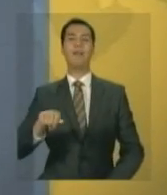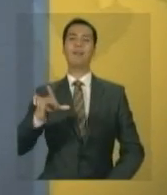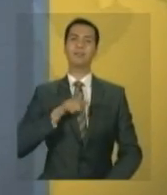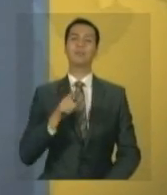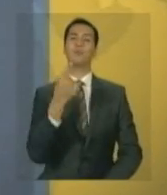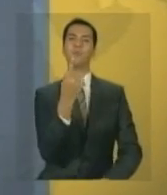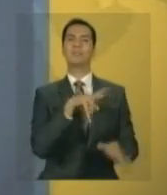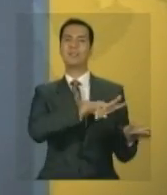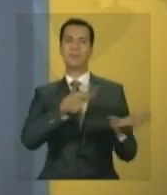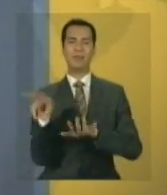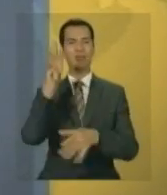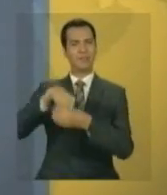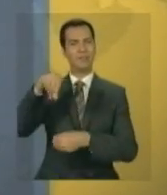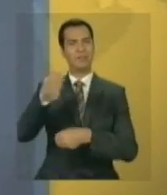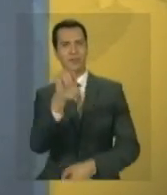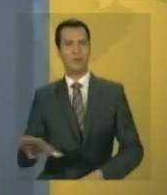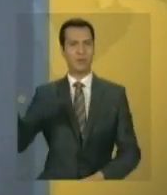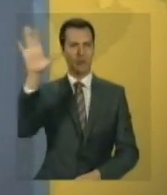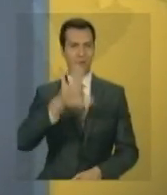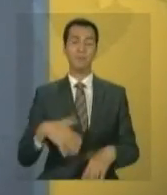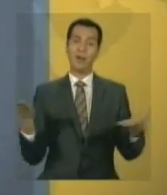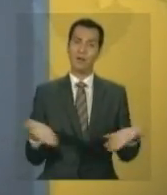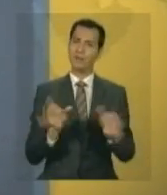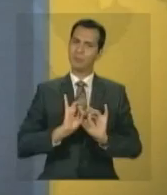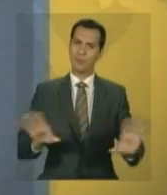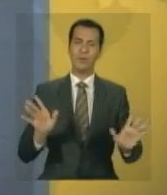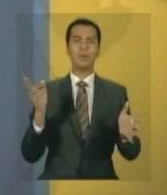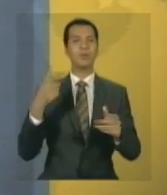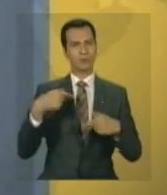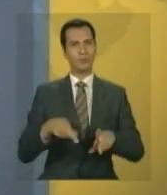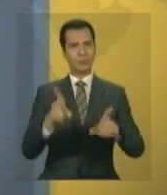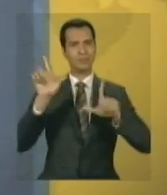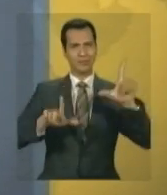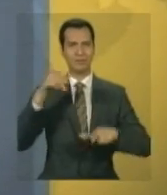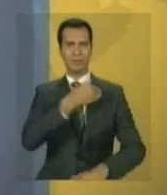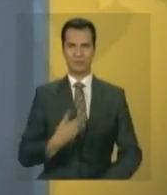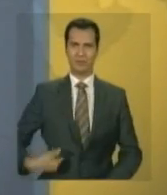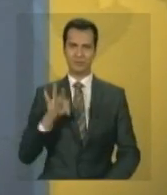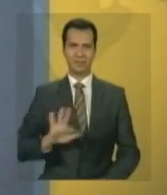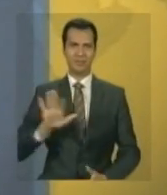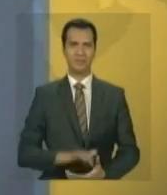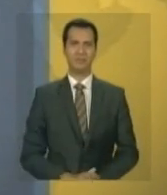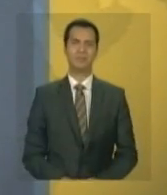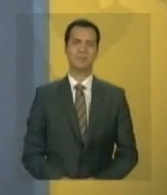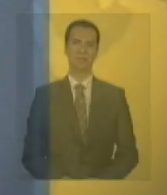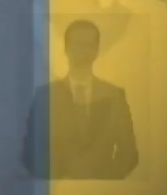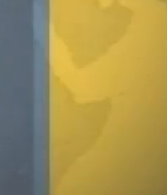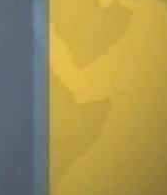7 dias à região da Europa. Por hora é só, continue com a gente, NBR, a TV do Governo Federal.